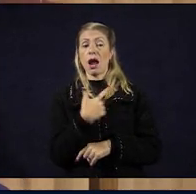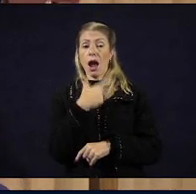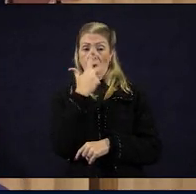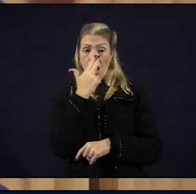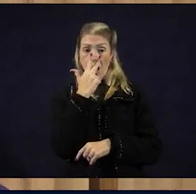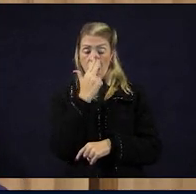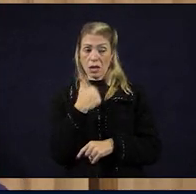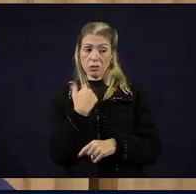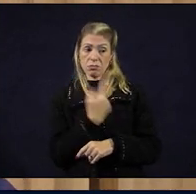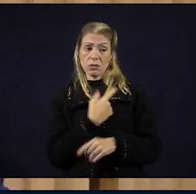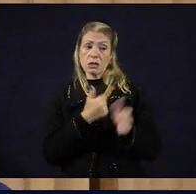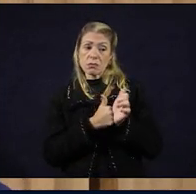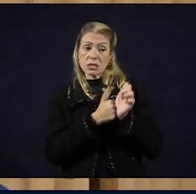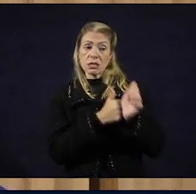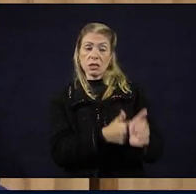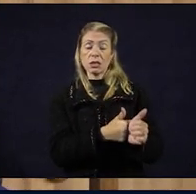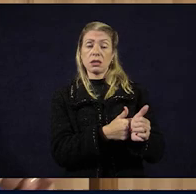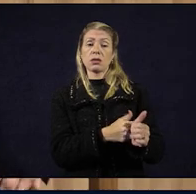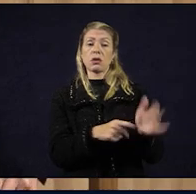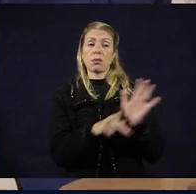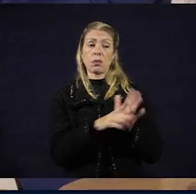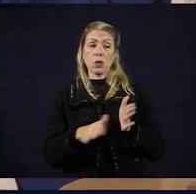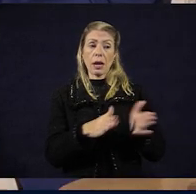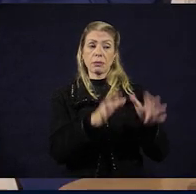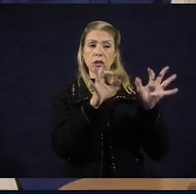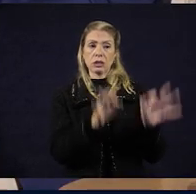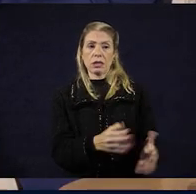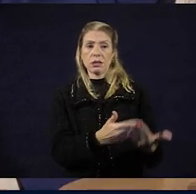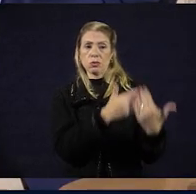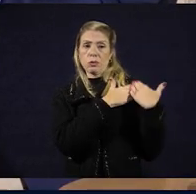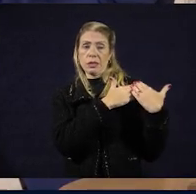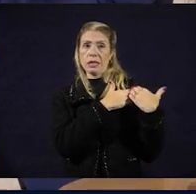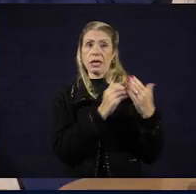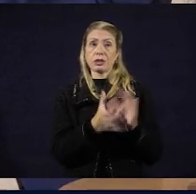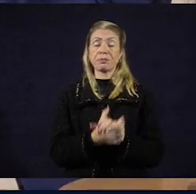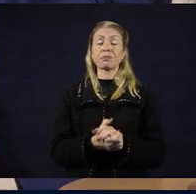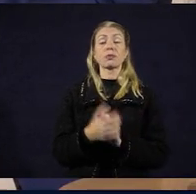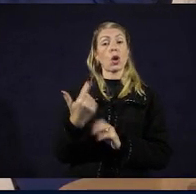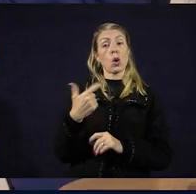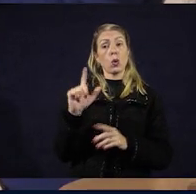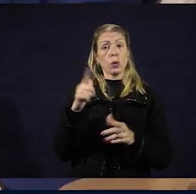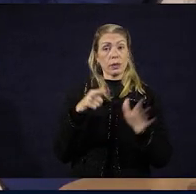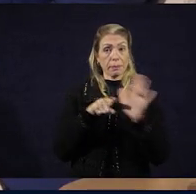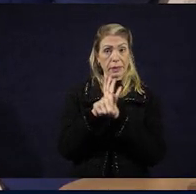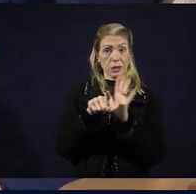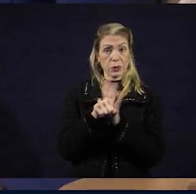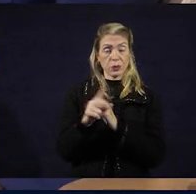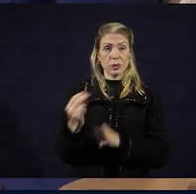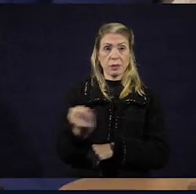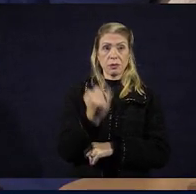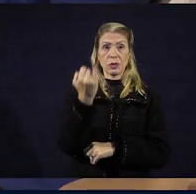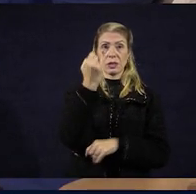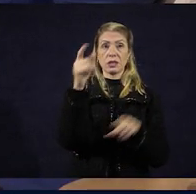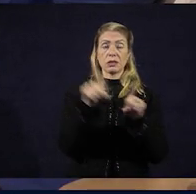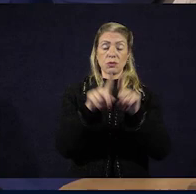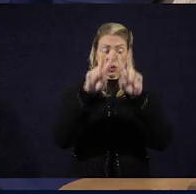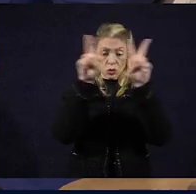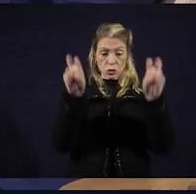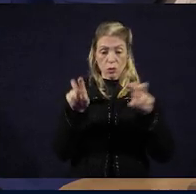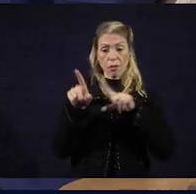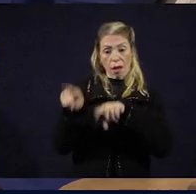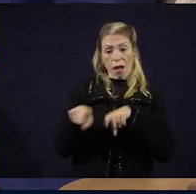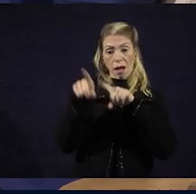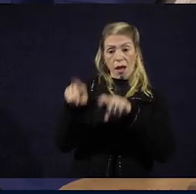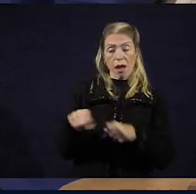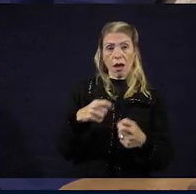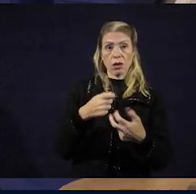gente Seguindo aqui minimamente o caminho da responsabilidade que eu acho que também é super importante aqui para O agronegócio é